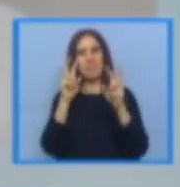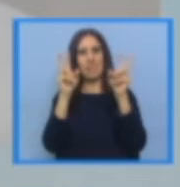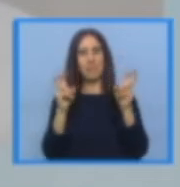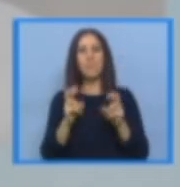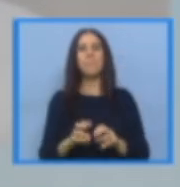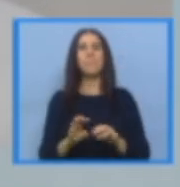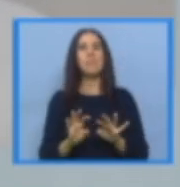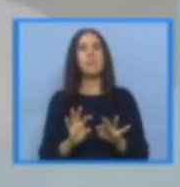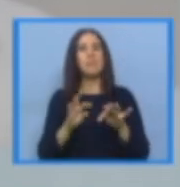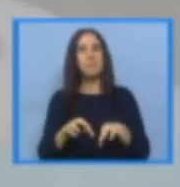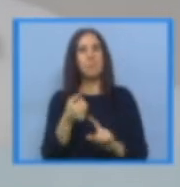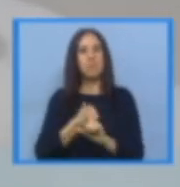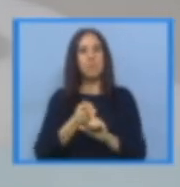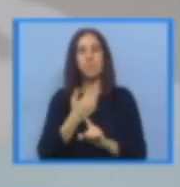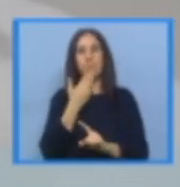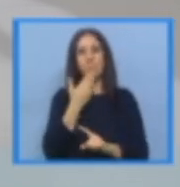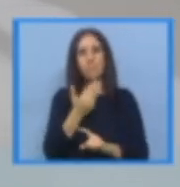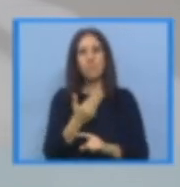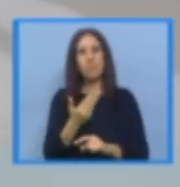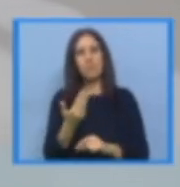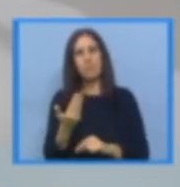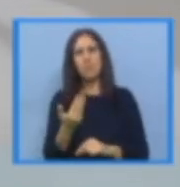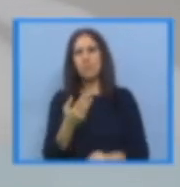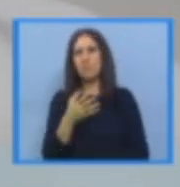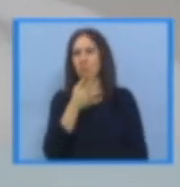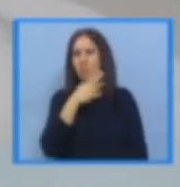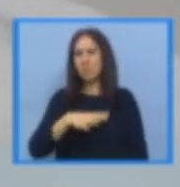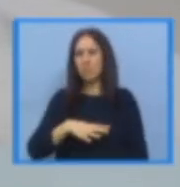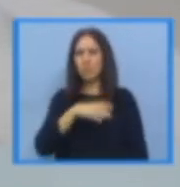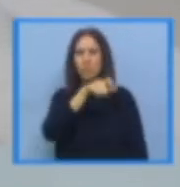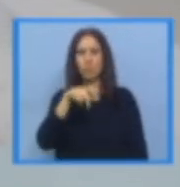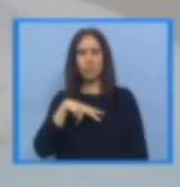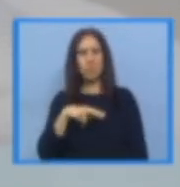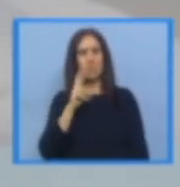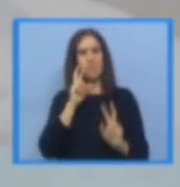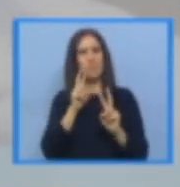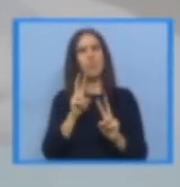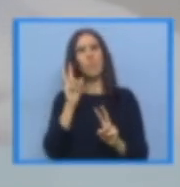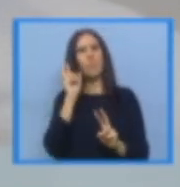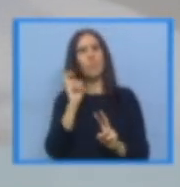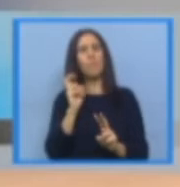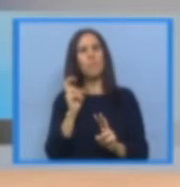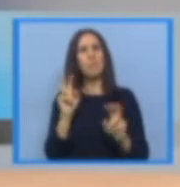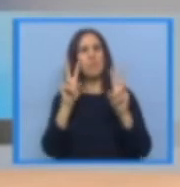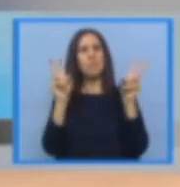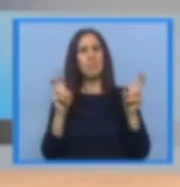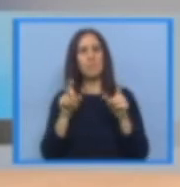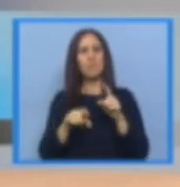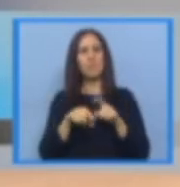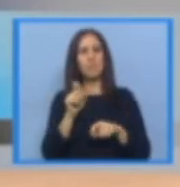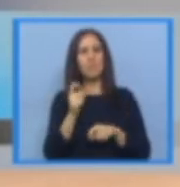Terminaria com um desafio de lhe pedir o que diz aos portugueses, a quem nos está a ver e ouvir, e que tem este tema dos